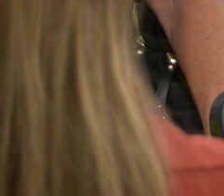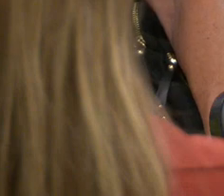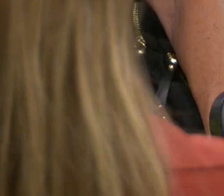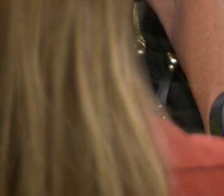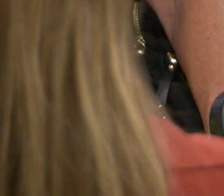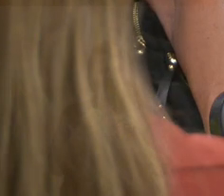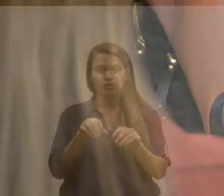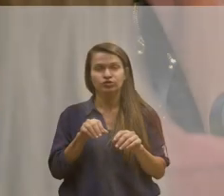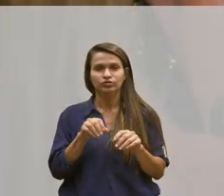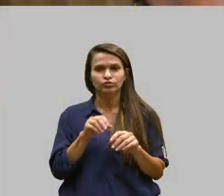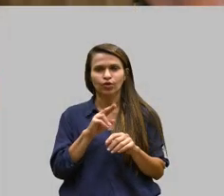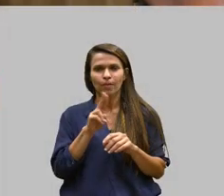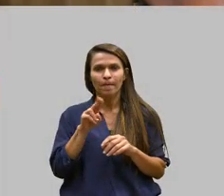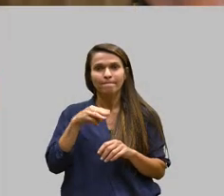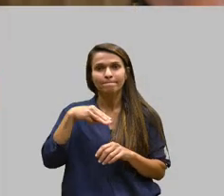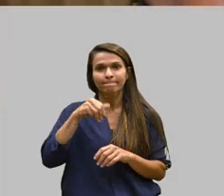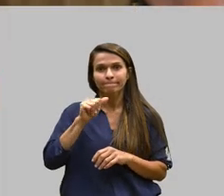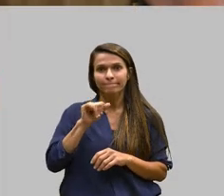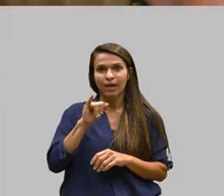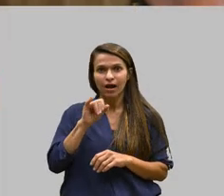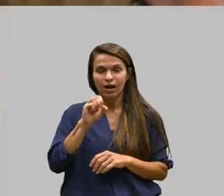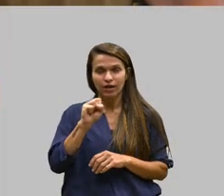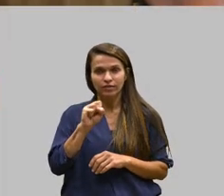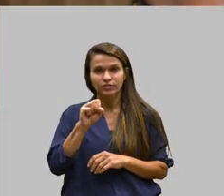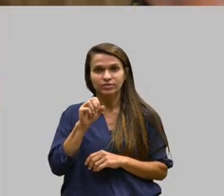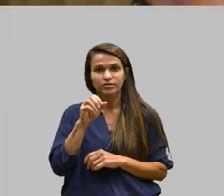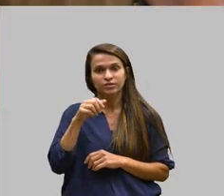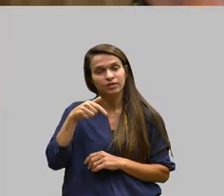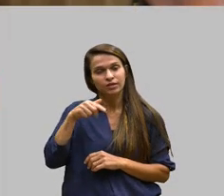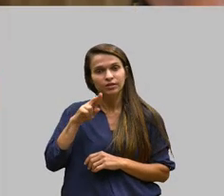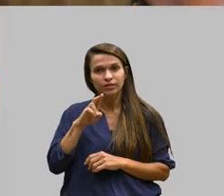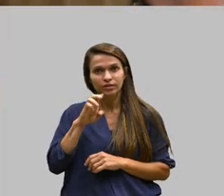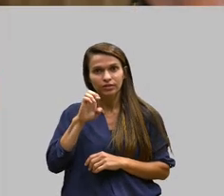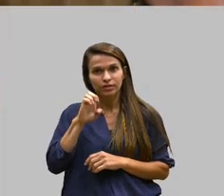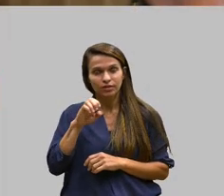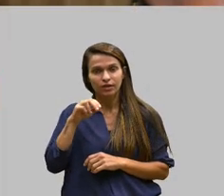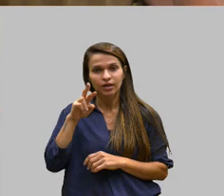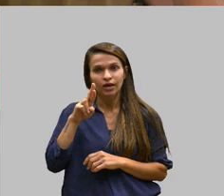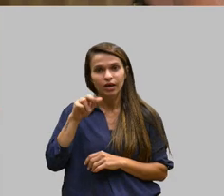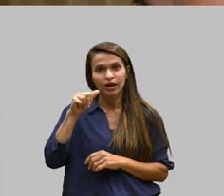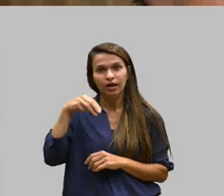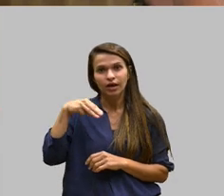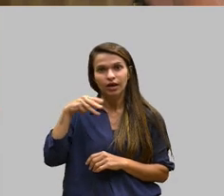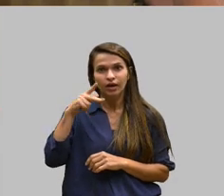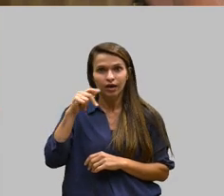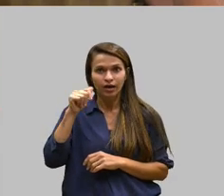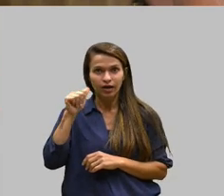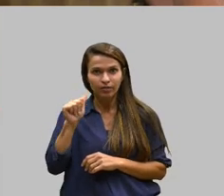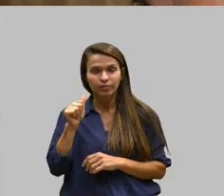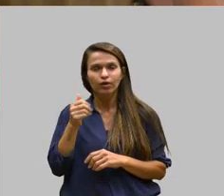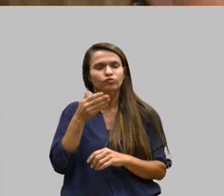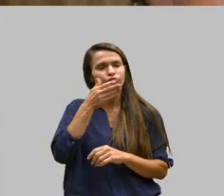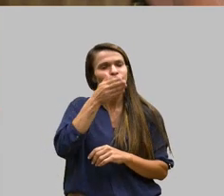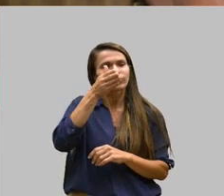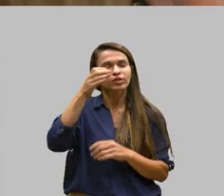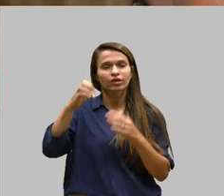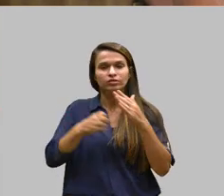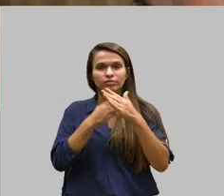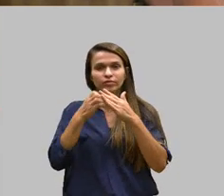rampa onde eu vou nas escolas e empresas falar sobre diversidade